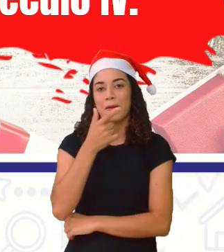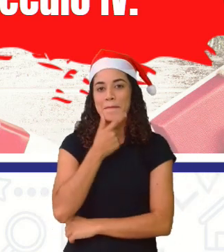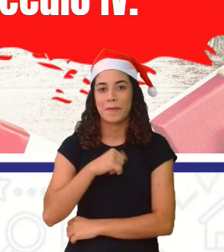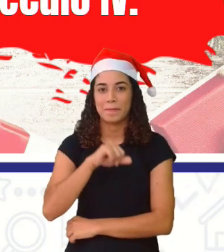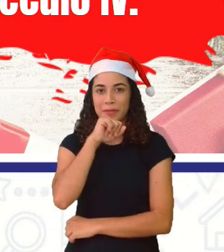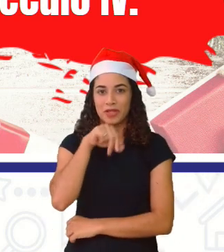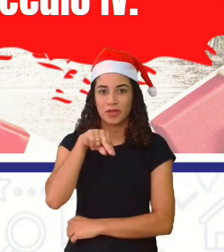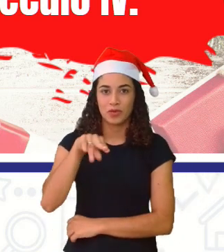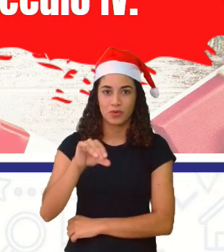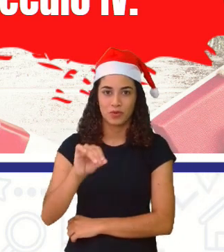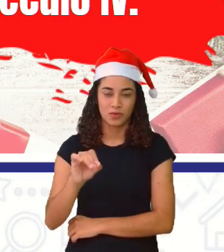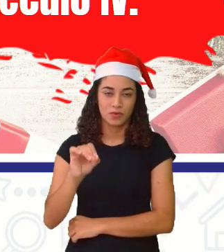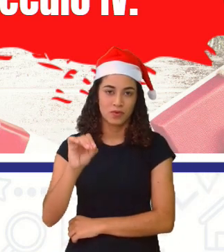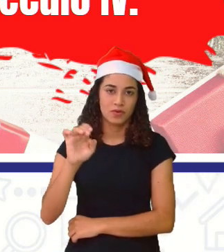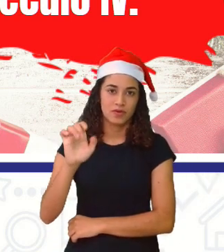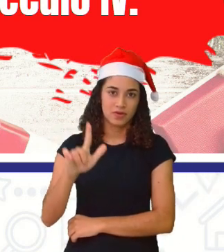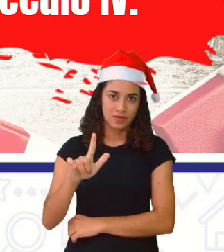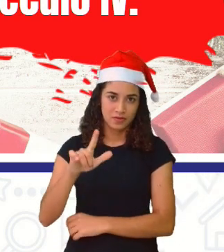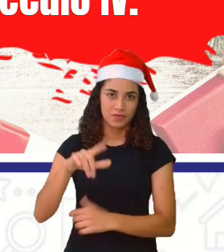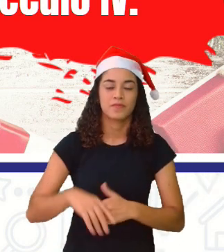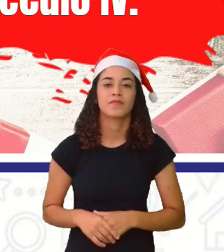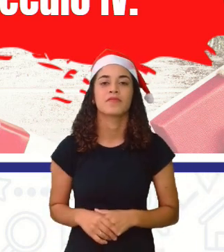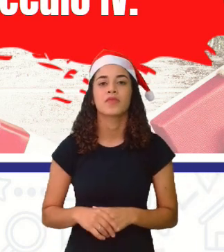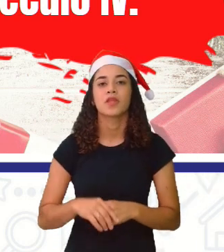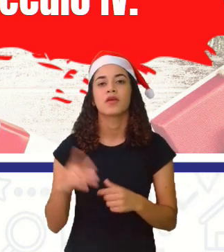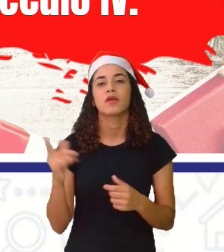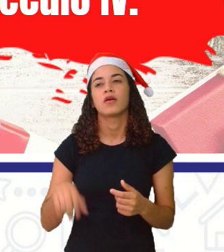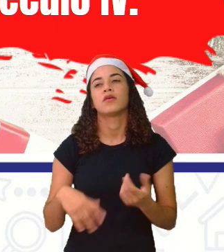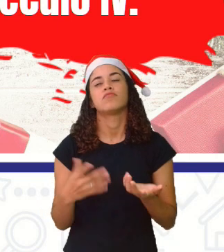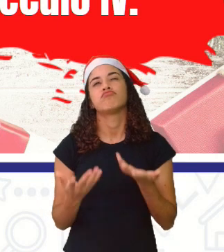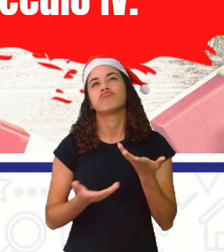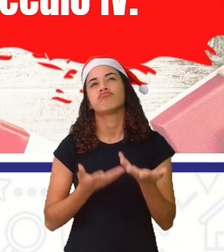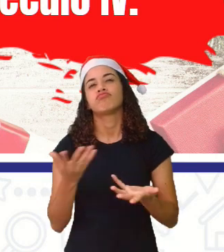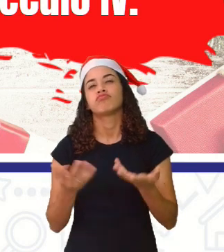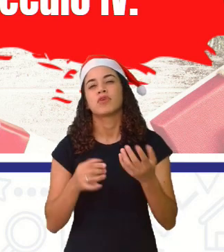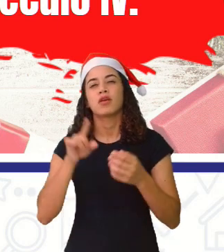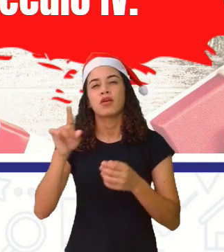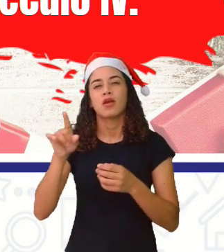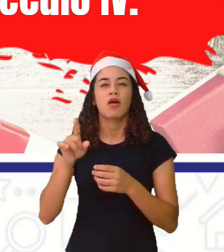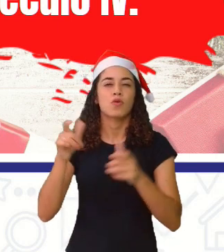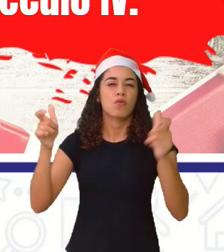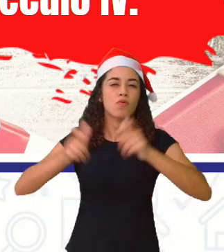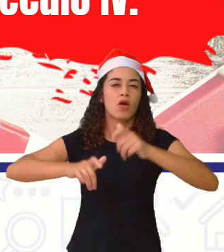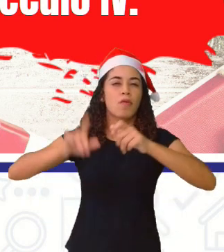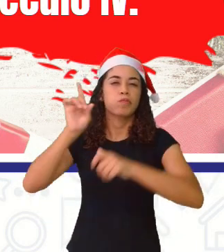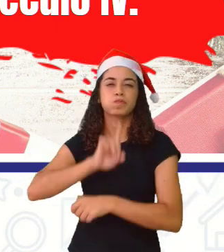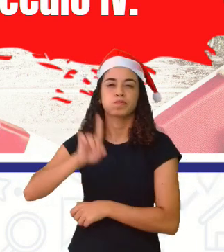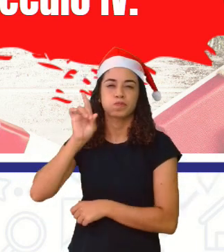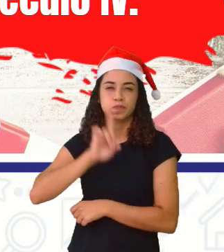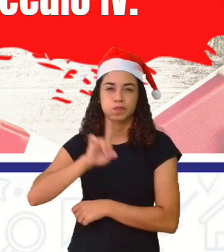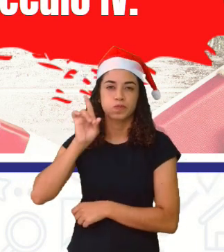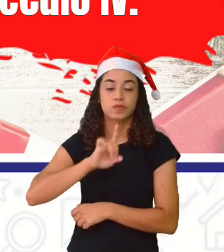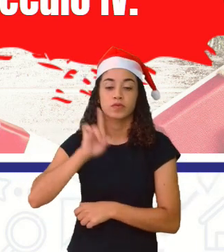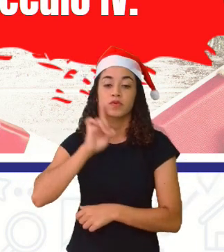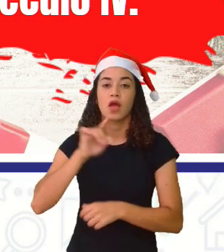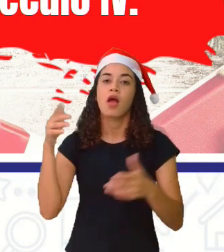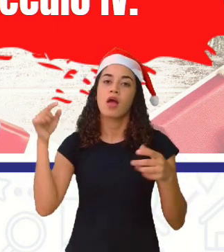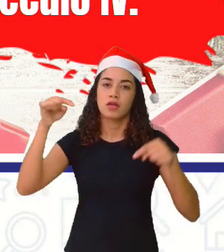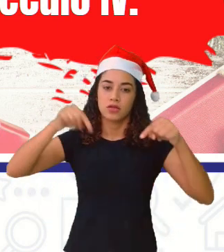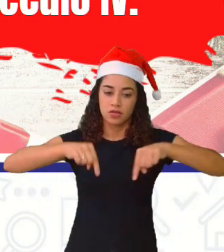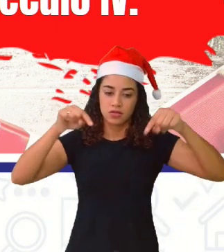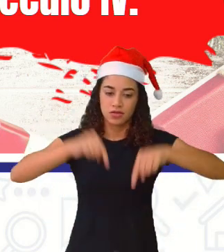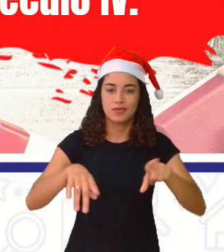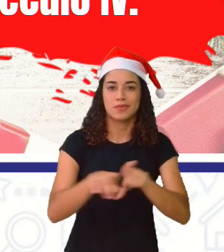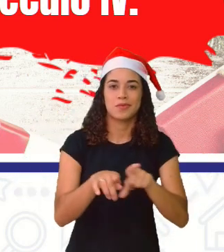no Santa Claus, né, lá pelo lado dos Estados Unidos, né, e chegou a gente como